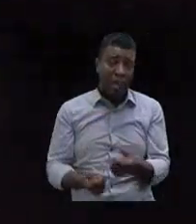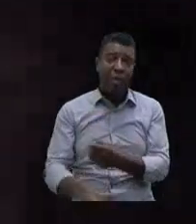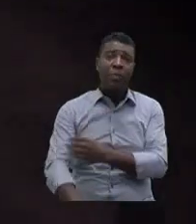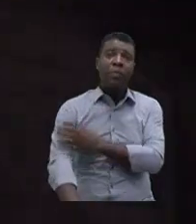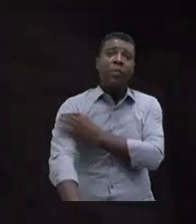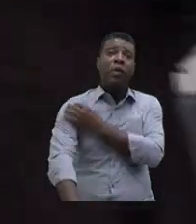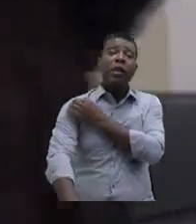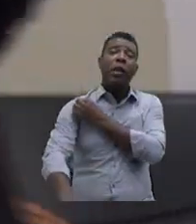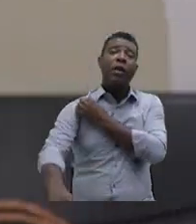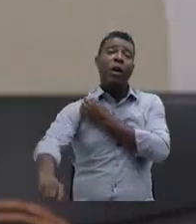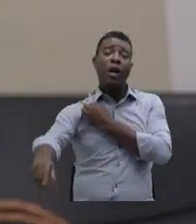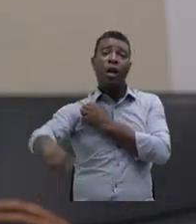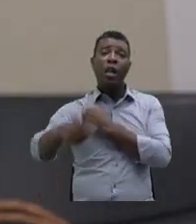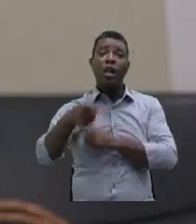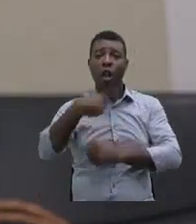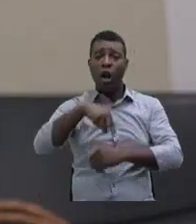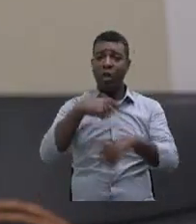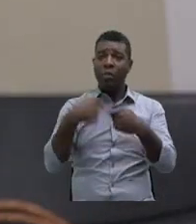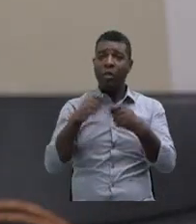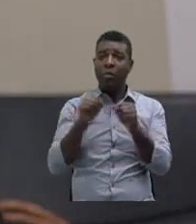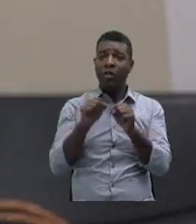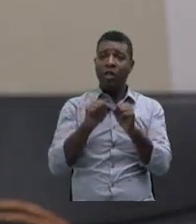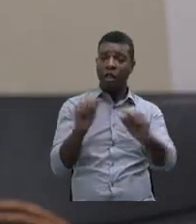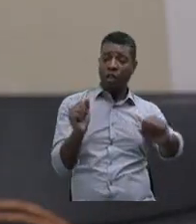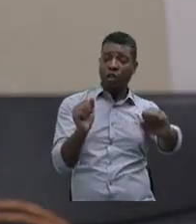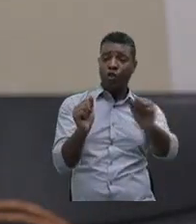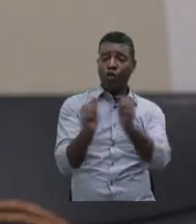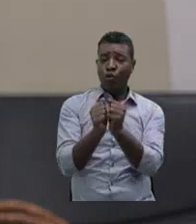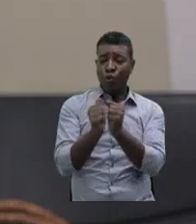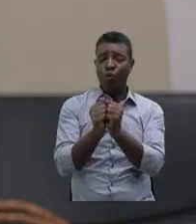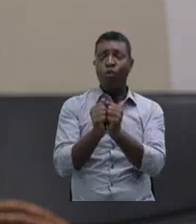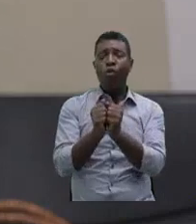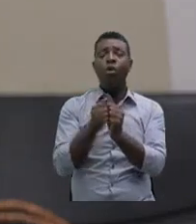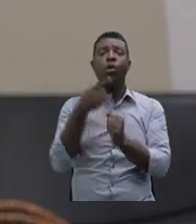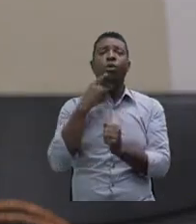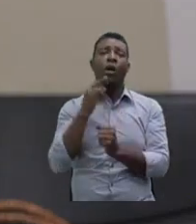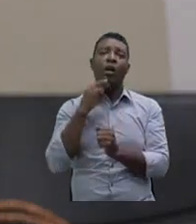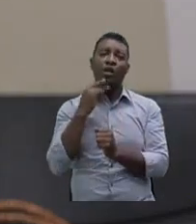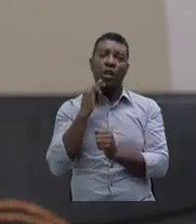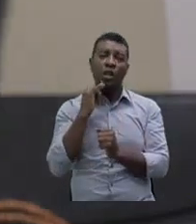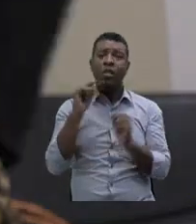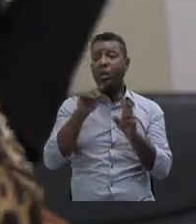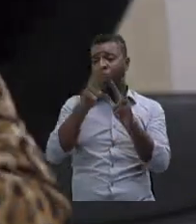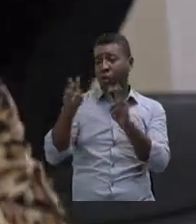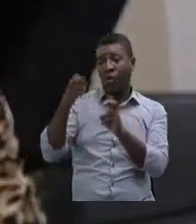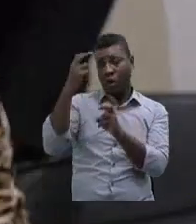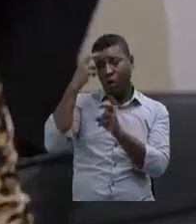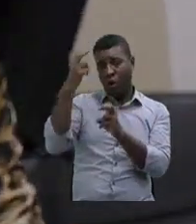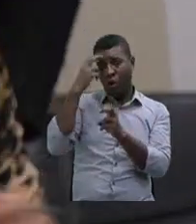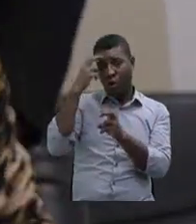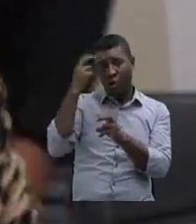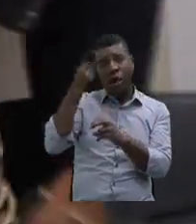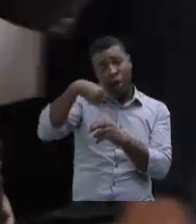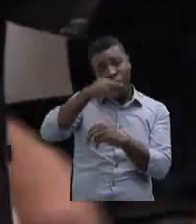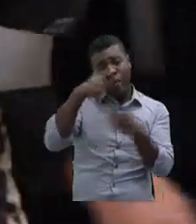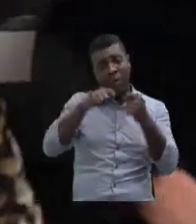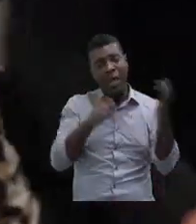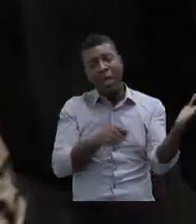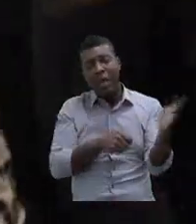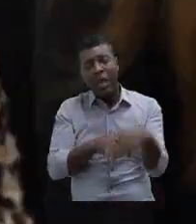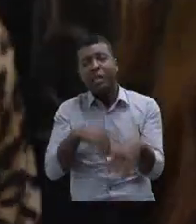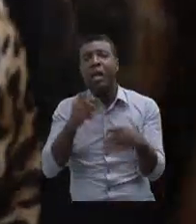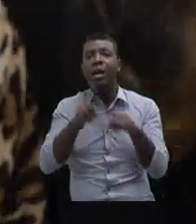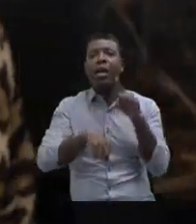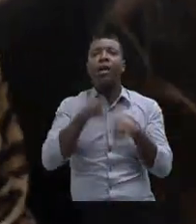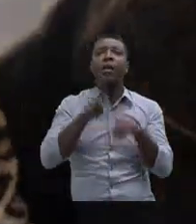com a cachaça. Então, no que se refere à cultura, é preciso que nós tragamos esse produto